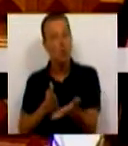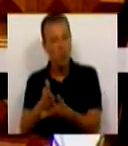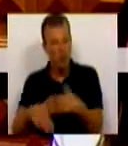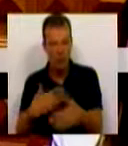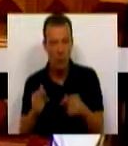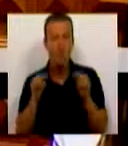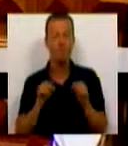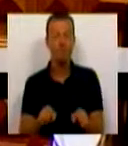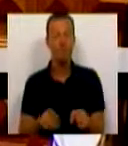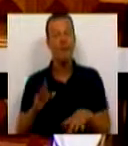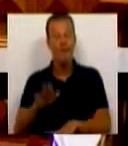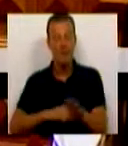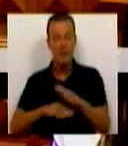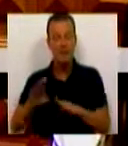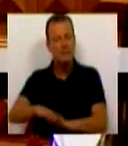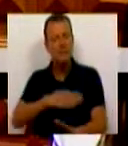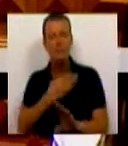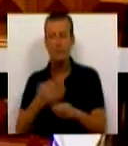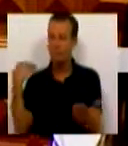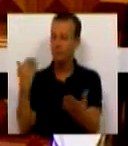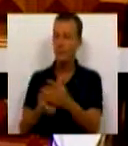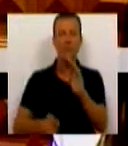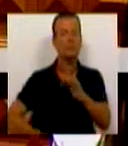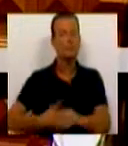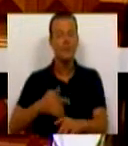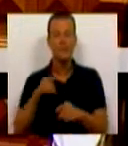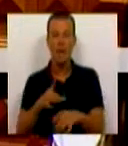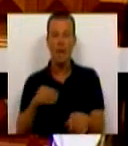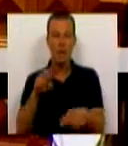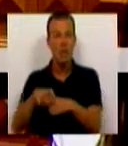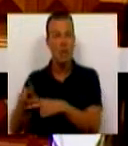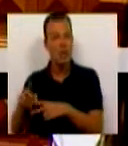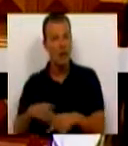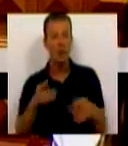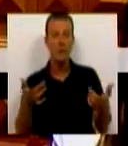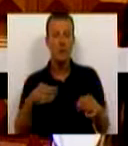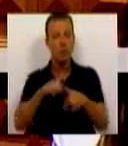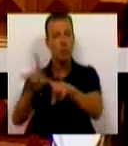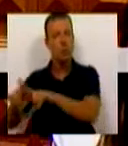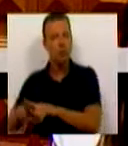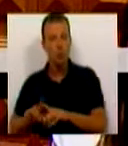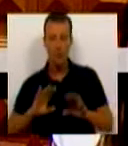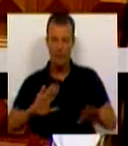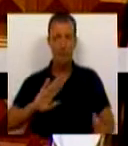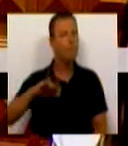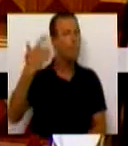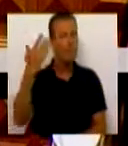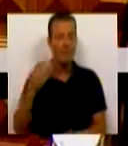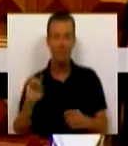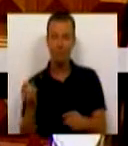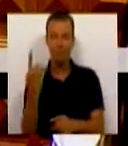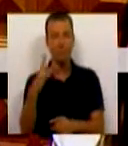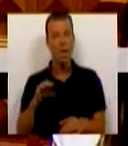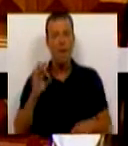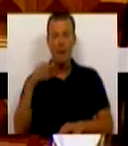Foi feito o maior reforço de sempre do número de vagas existentes em todas as tipologias e pela primeira vez Portugal passa a